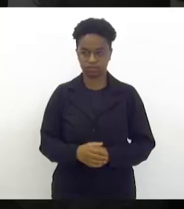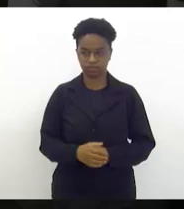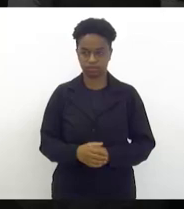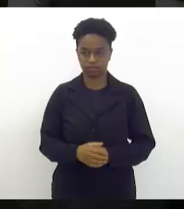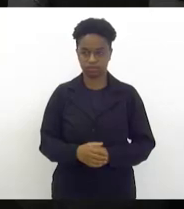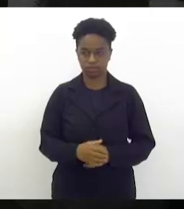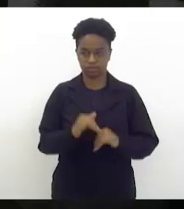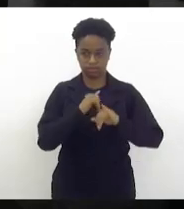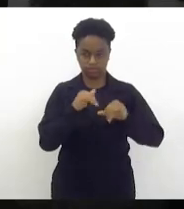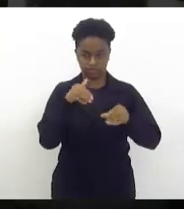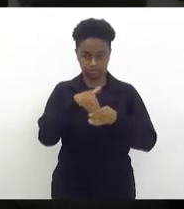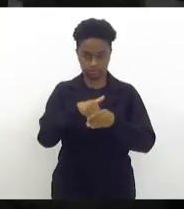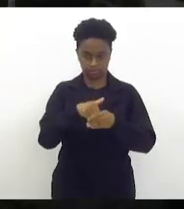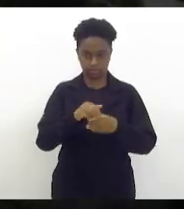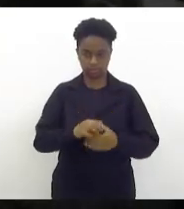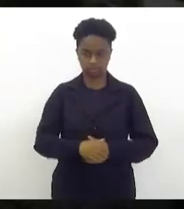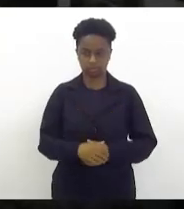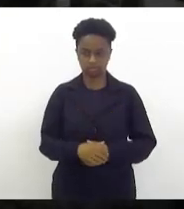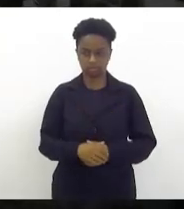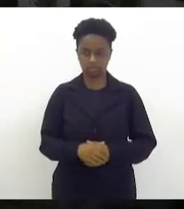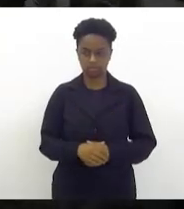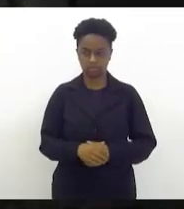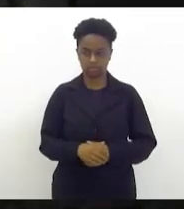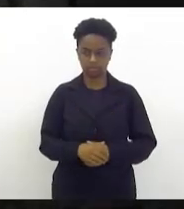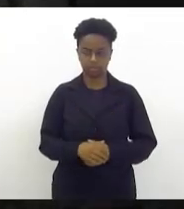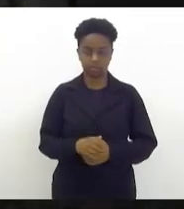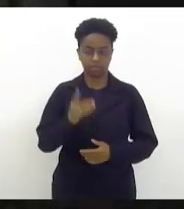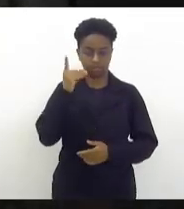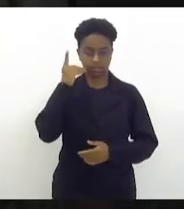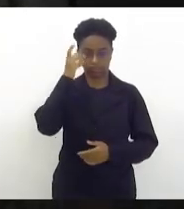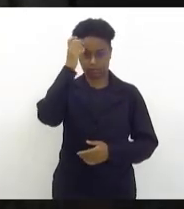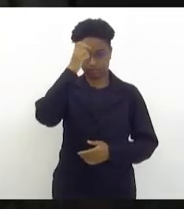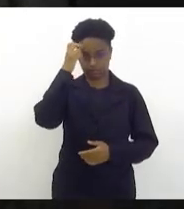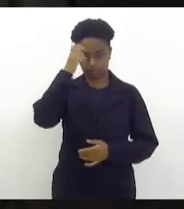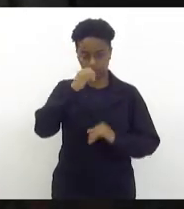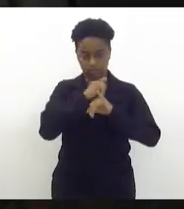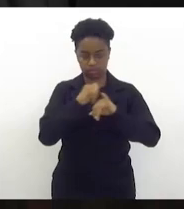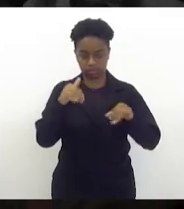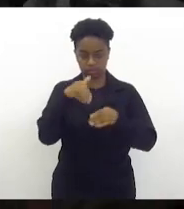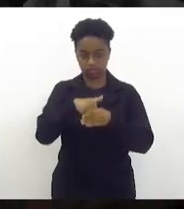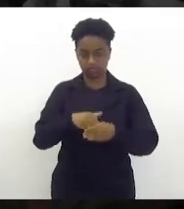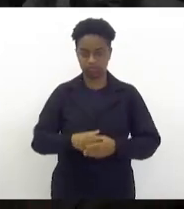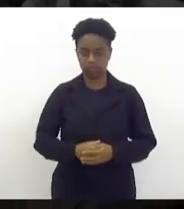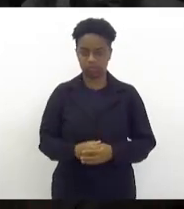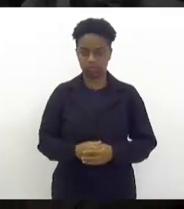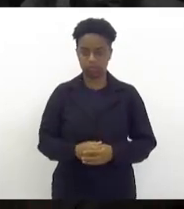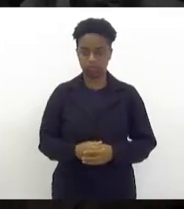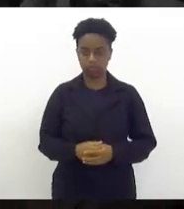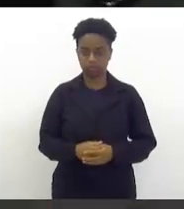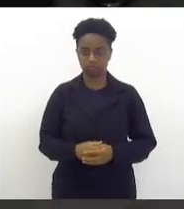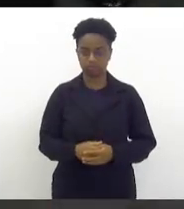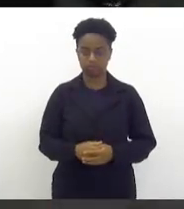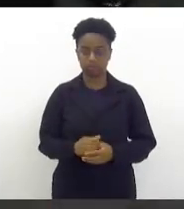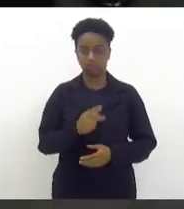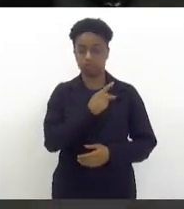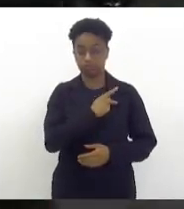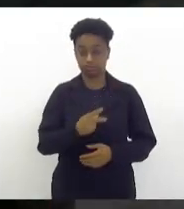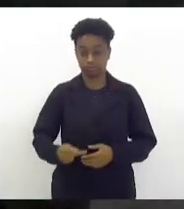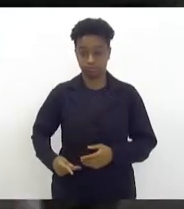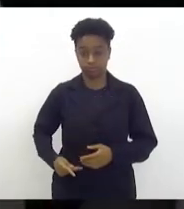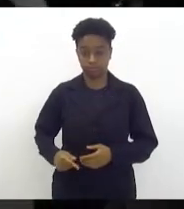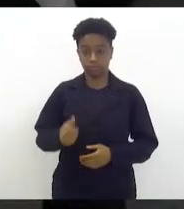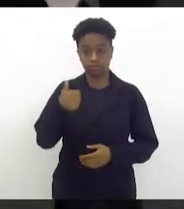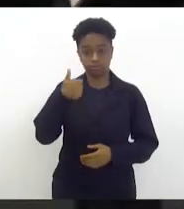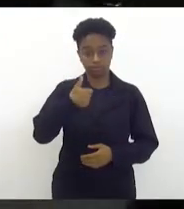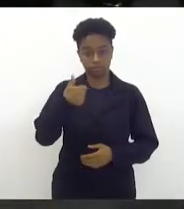Declarar voto, Verônica? Isso. Por favor, deputada Verônica Lima, para a declaração de voto. Presidente, em primeiro